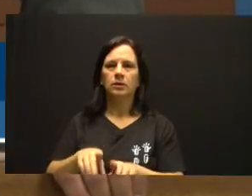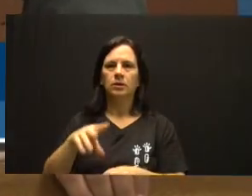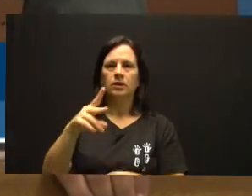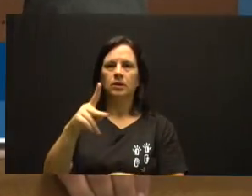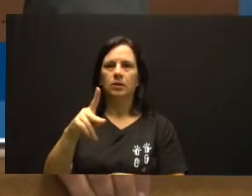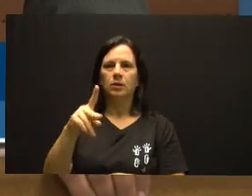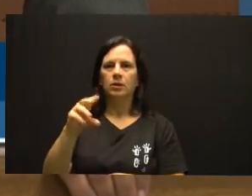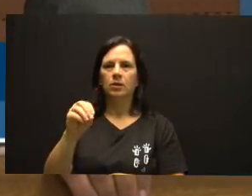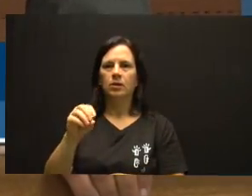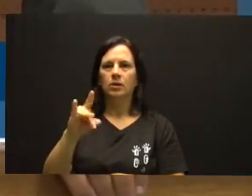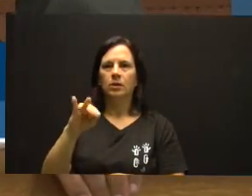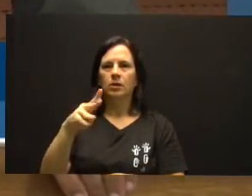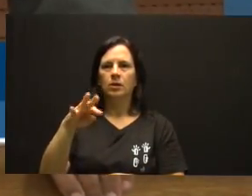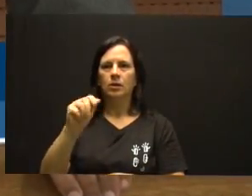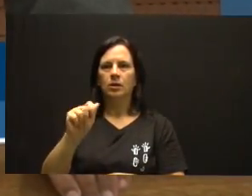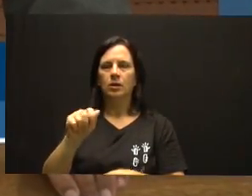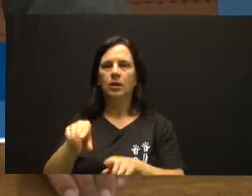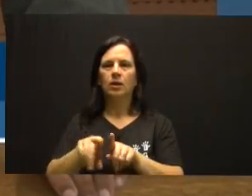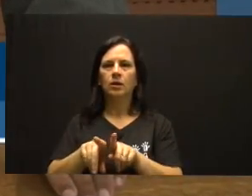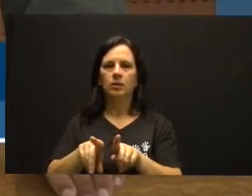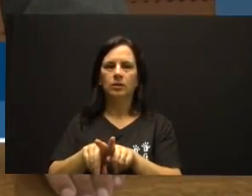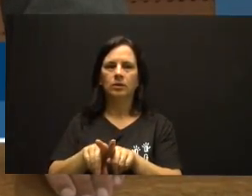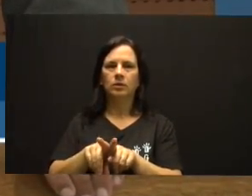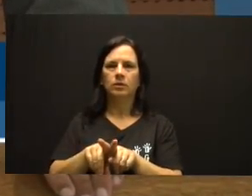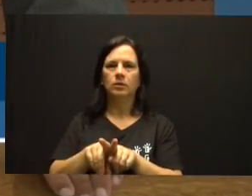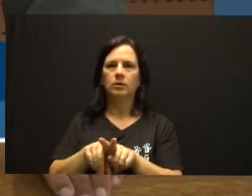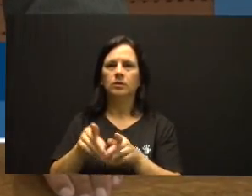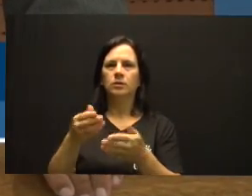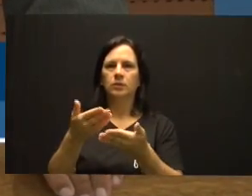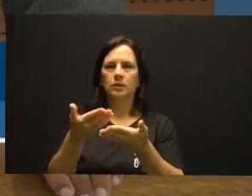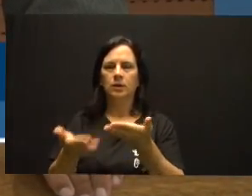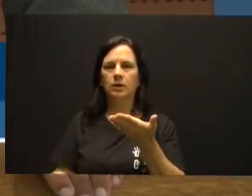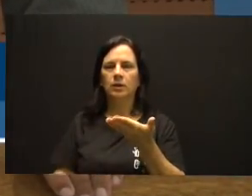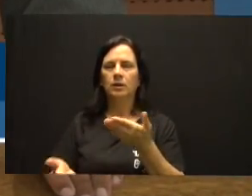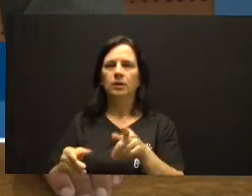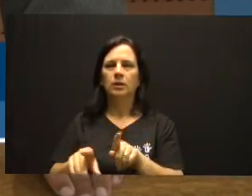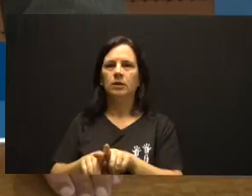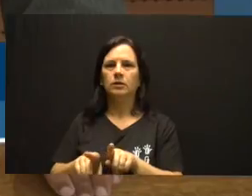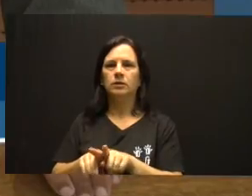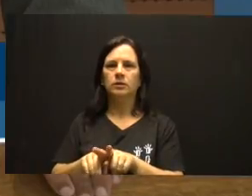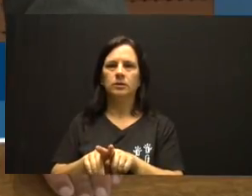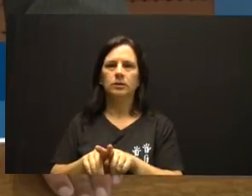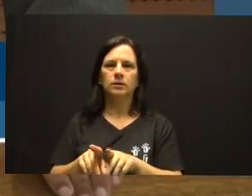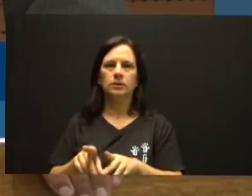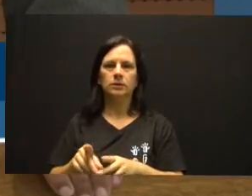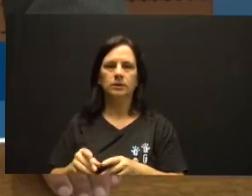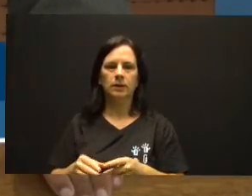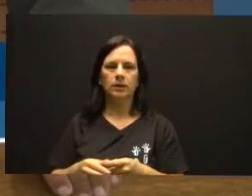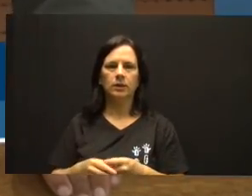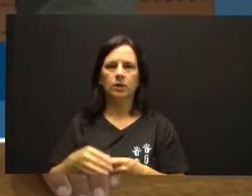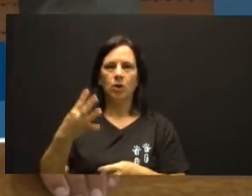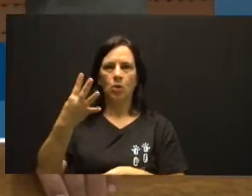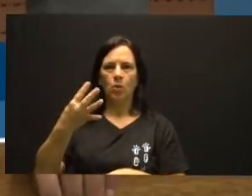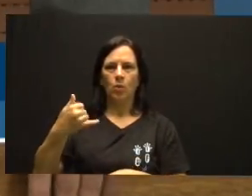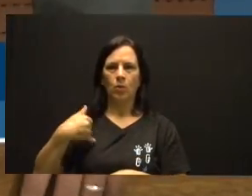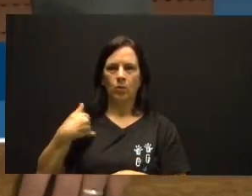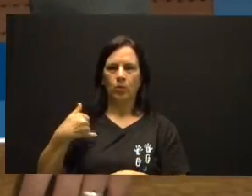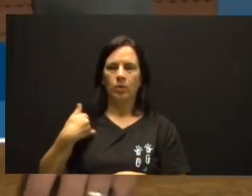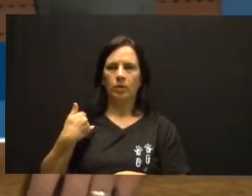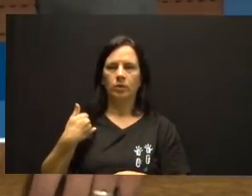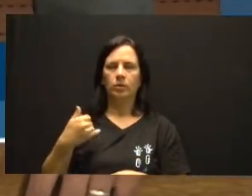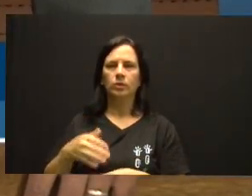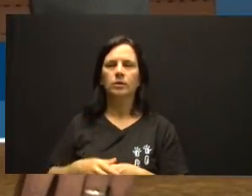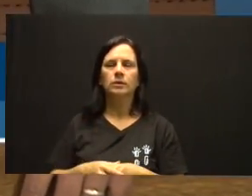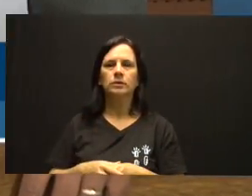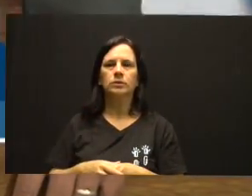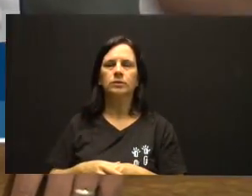nosso município atende de forma provisória e precária, nos fundos da CMT, em aproximadamente 4 anos, que as